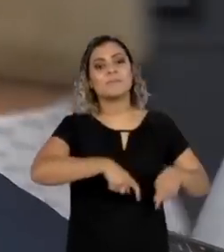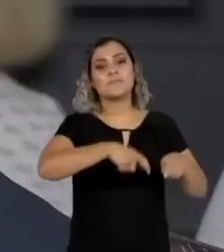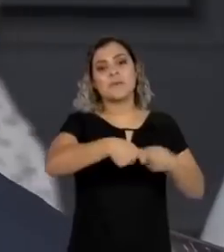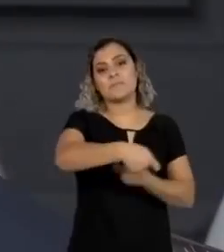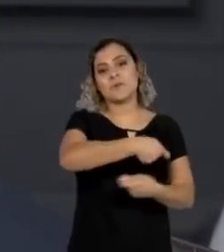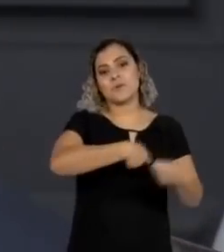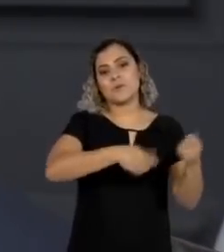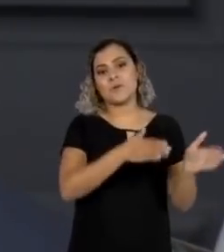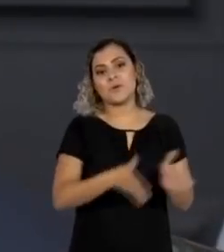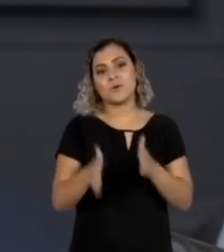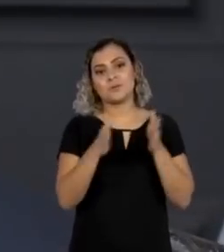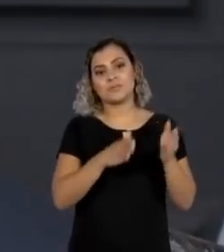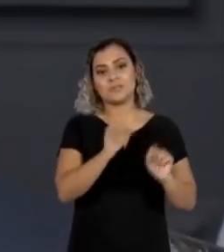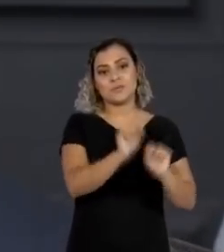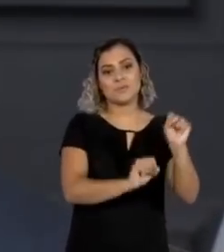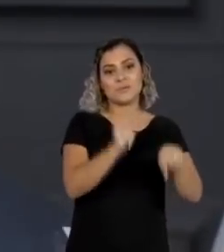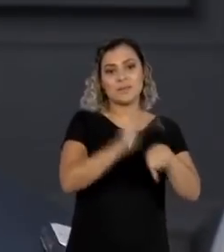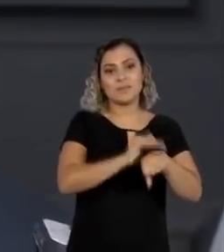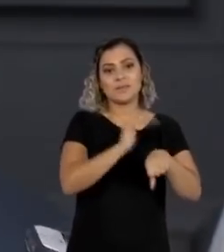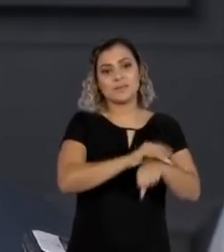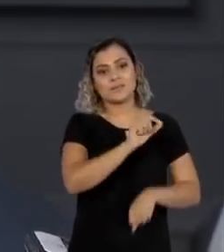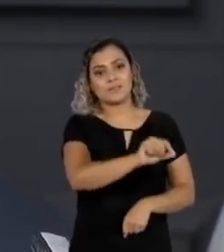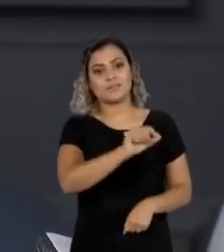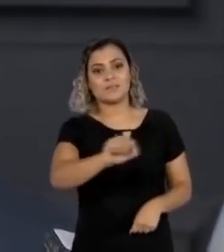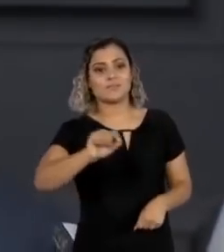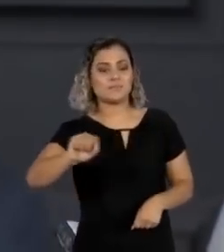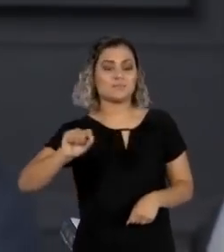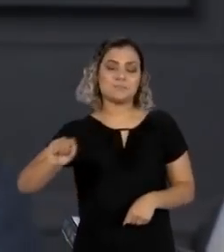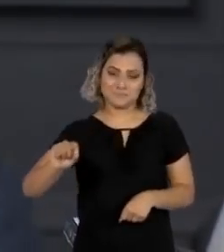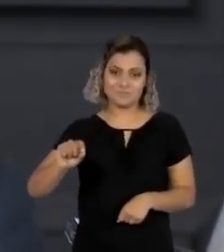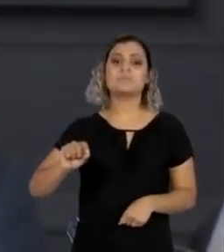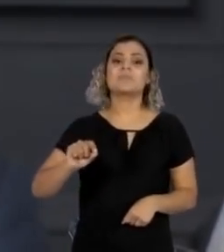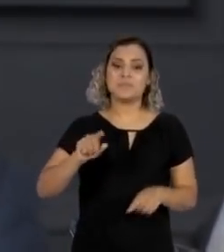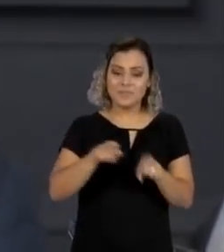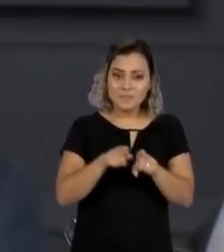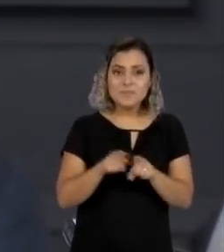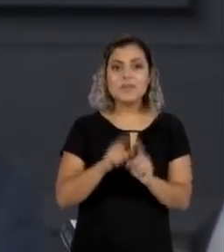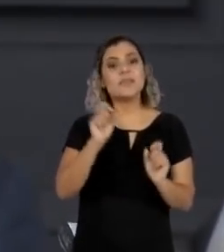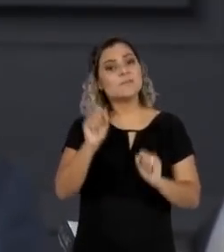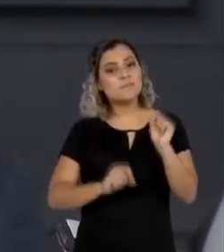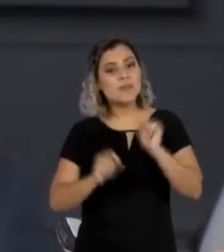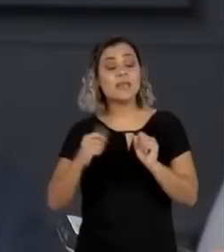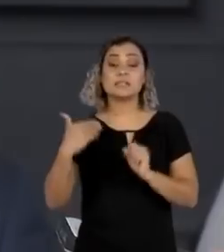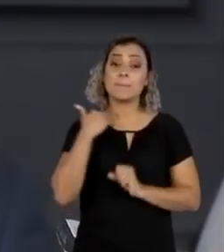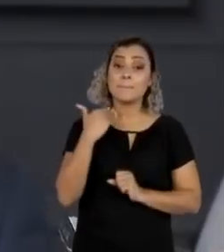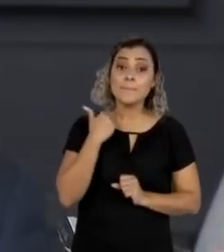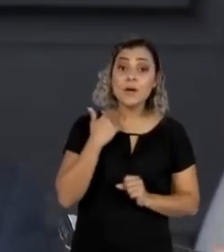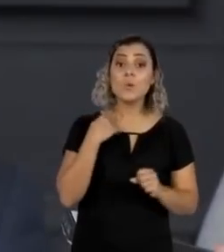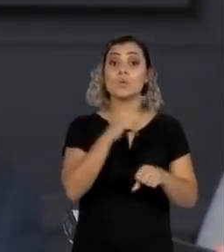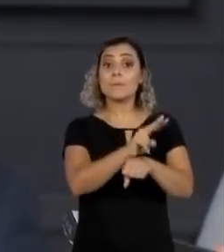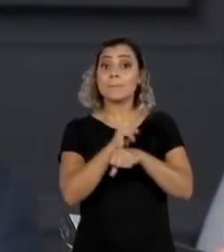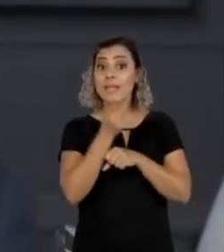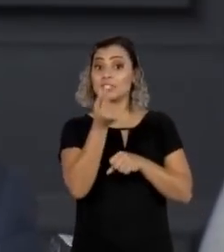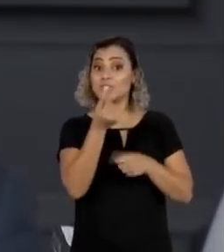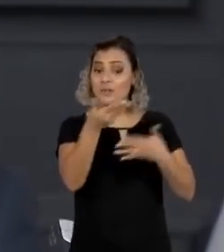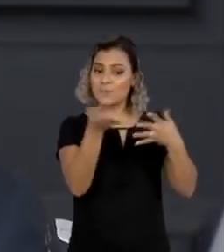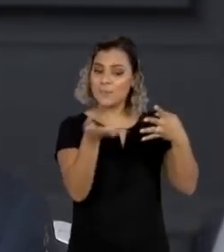das próprias empresas, dos comerciantes, das tradings, dos bancos que financiam